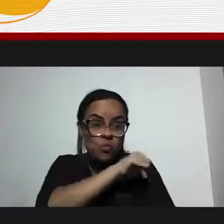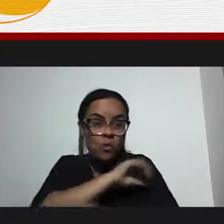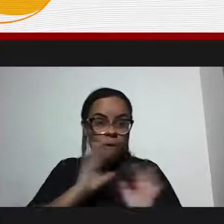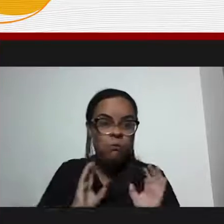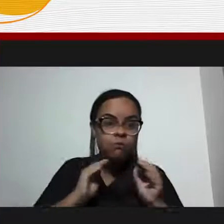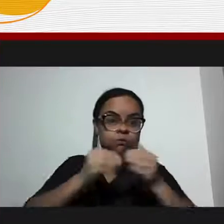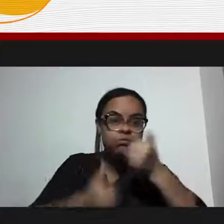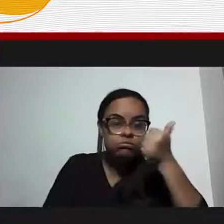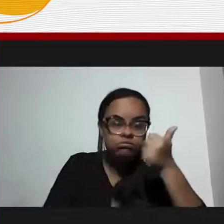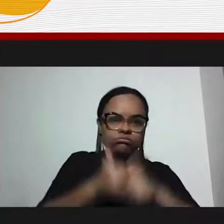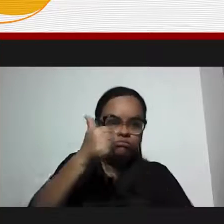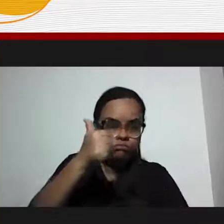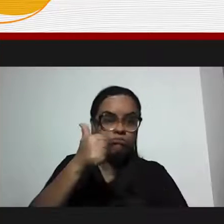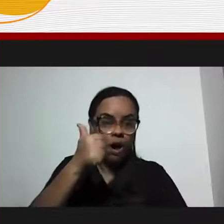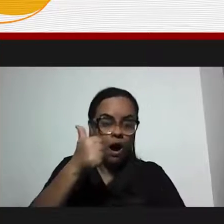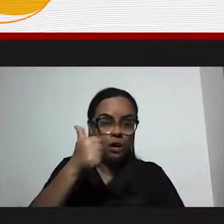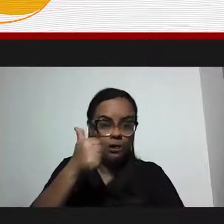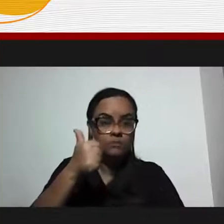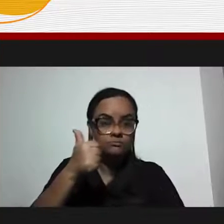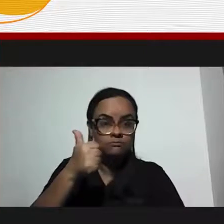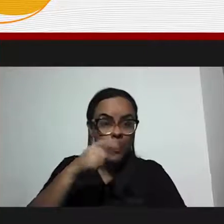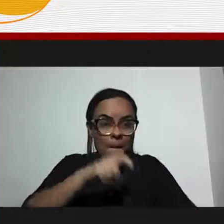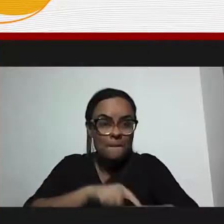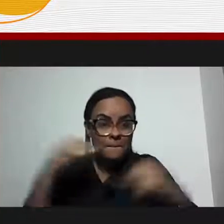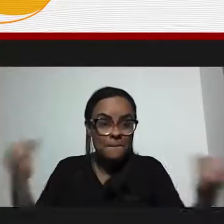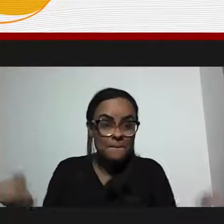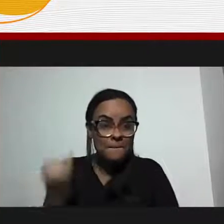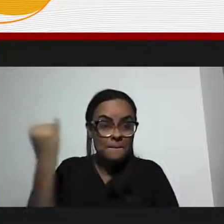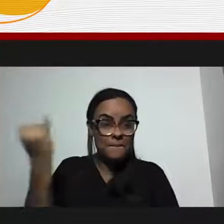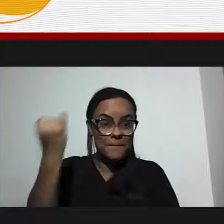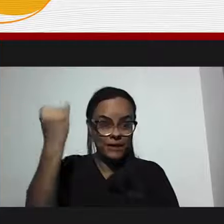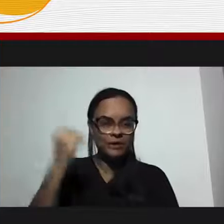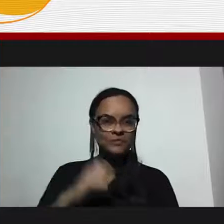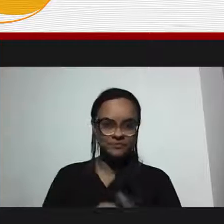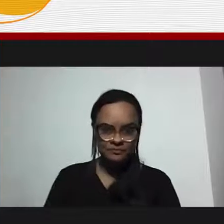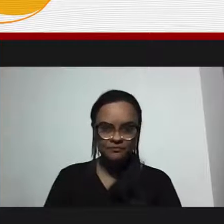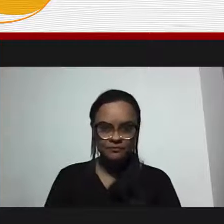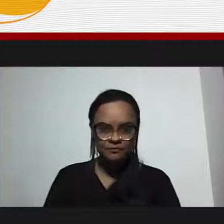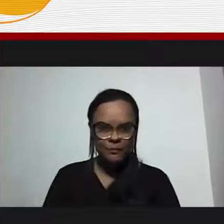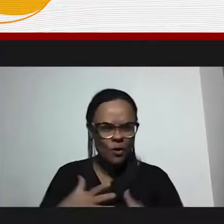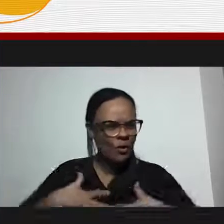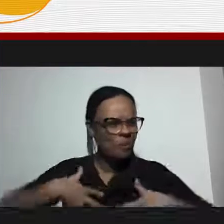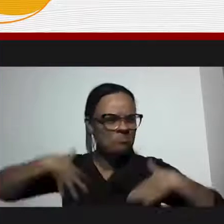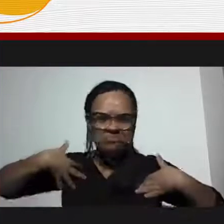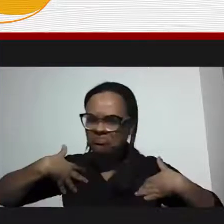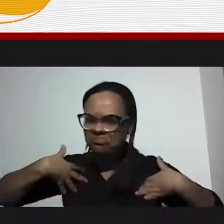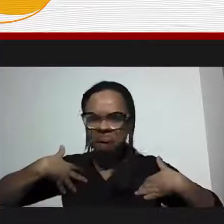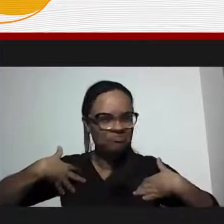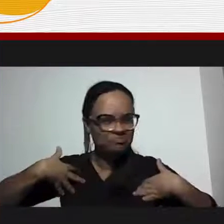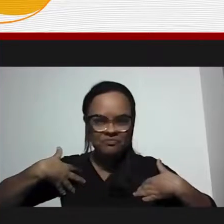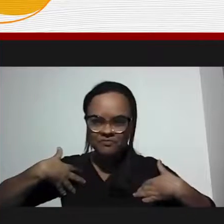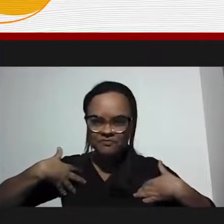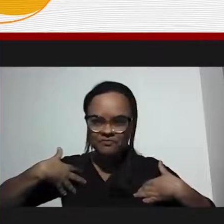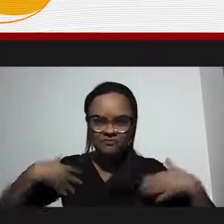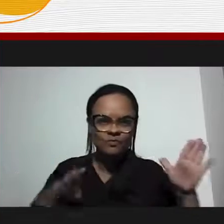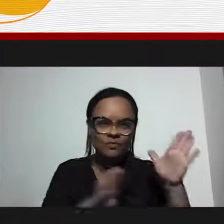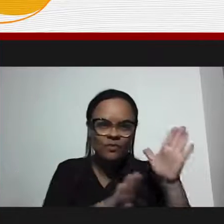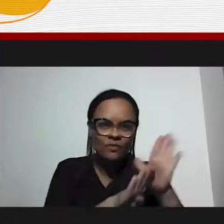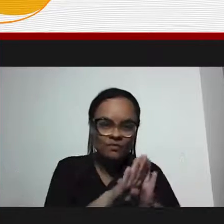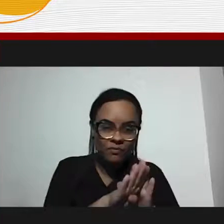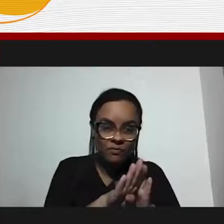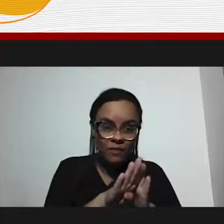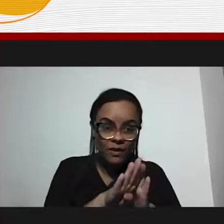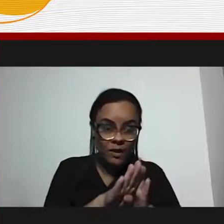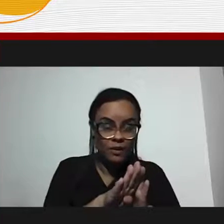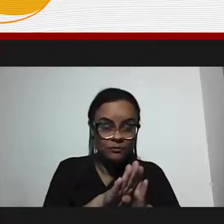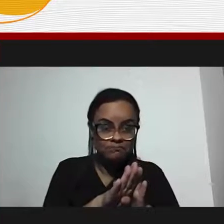acender a pira dos jogos. Então, essa honra, só quem teve mais Olimpíadas foi